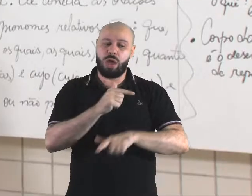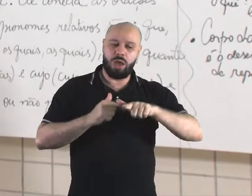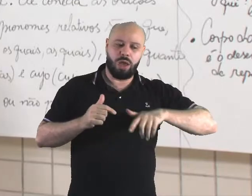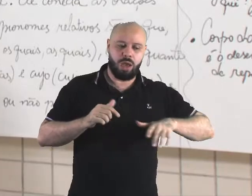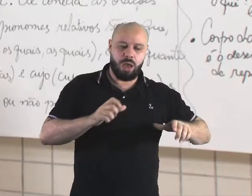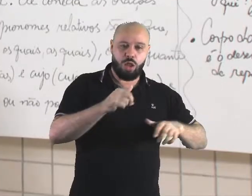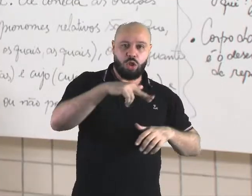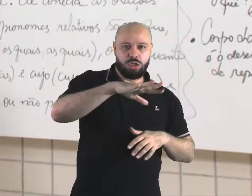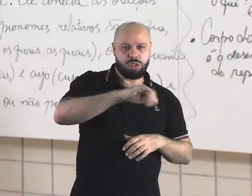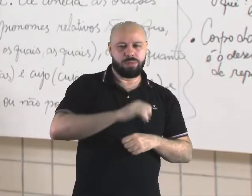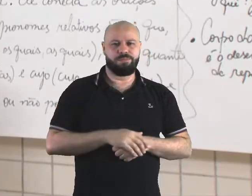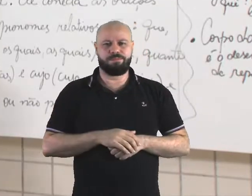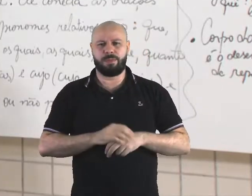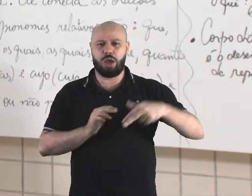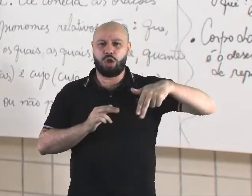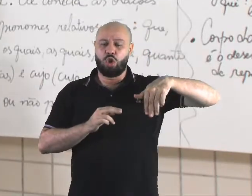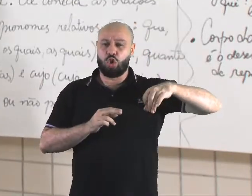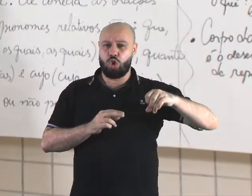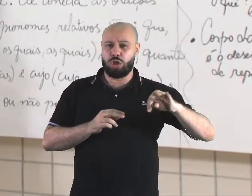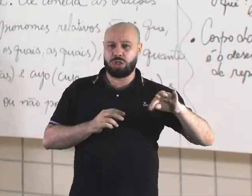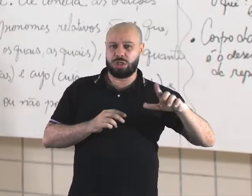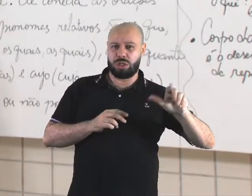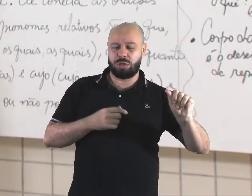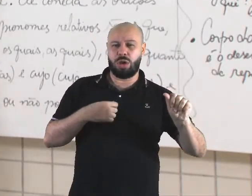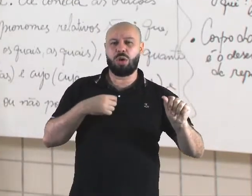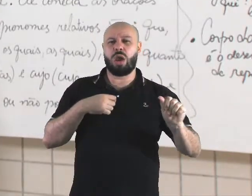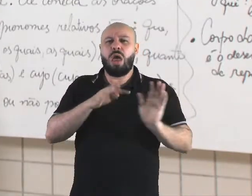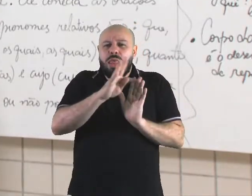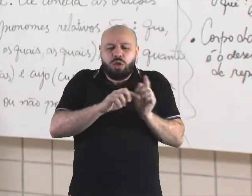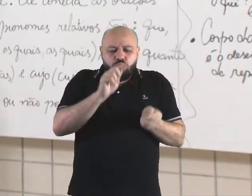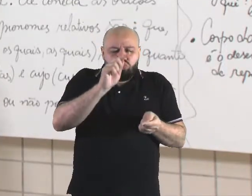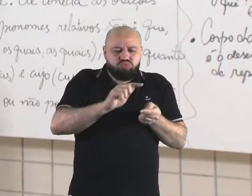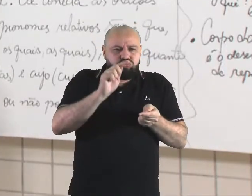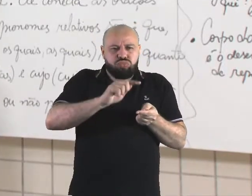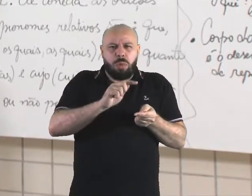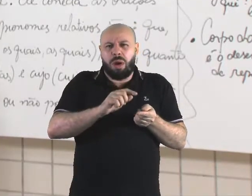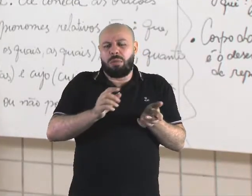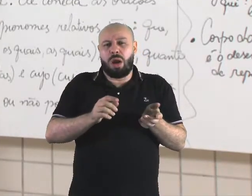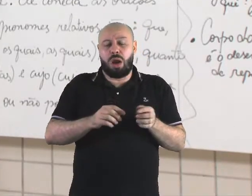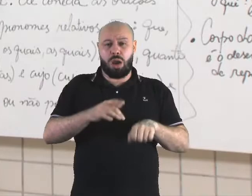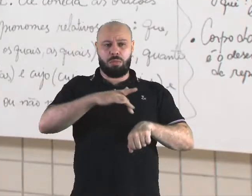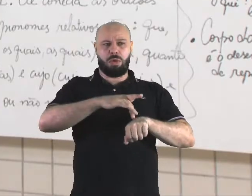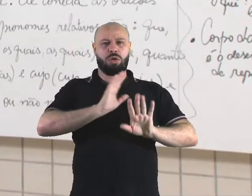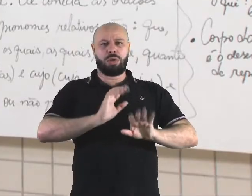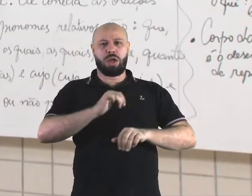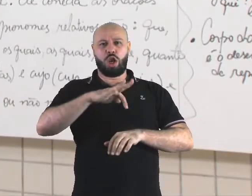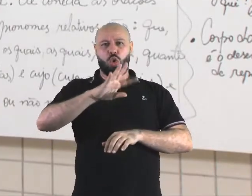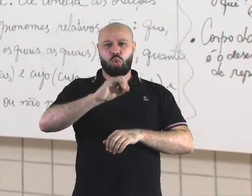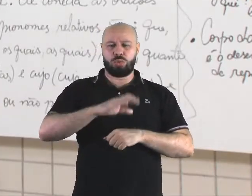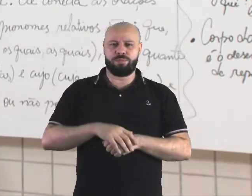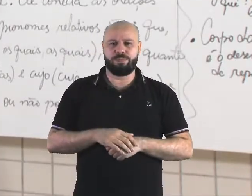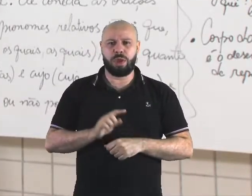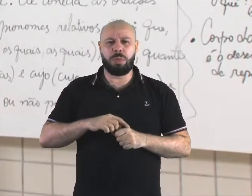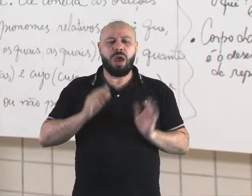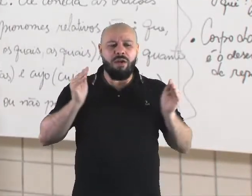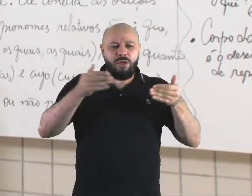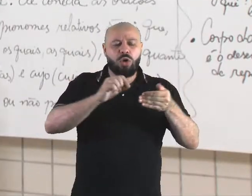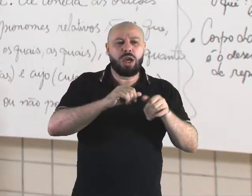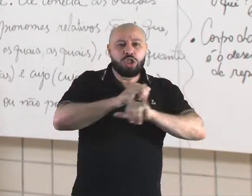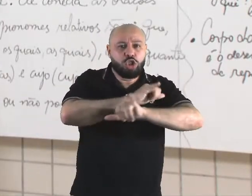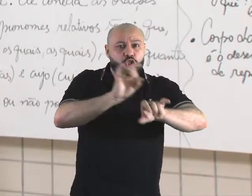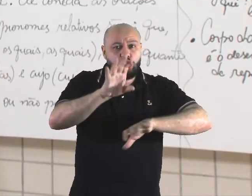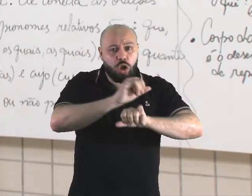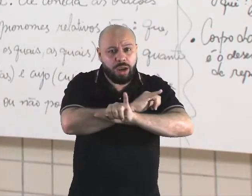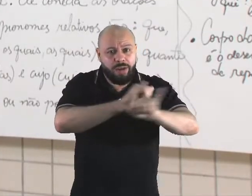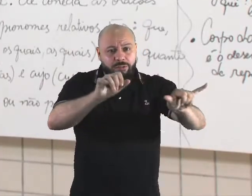as notícias são textos relativamente curtos e impessoais que possuem o intuito somente de